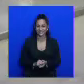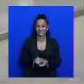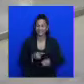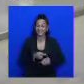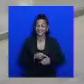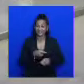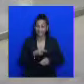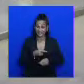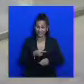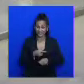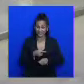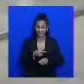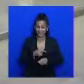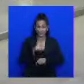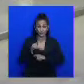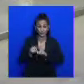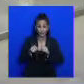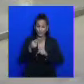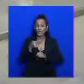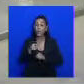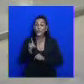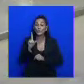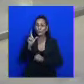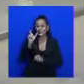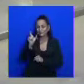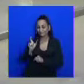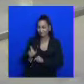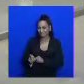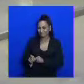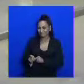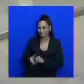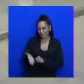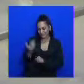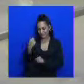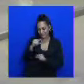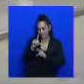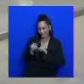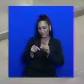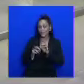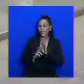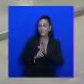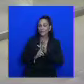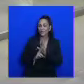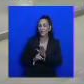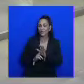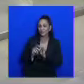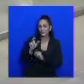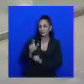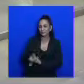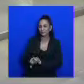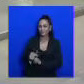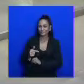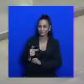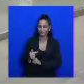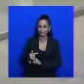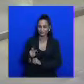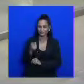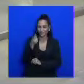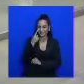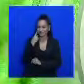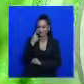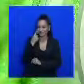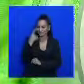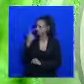E agora, passaremos ao sorteio da última coluna. Vamos ao sorteio do número correspondente à coluna número 7.